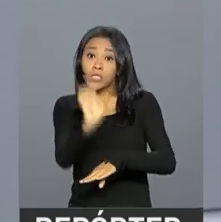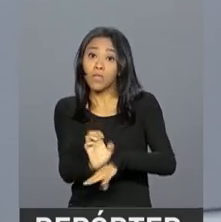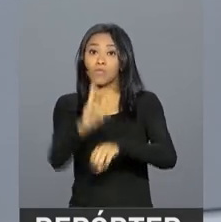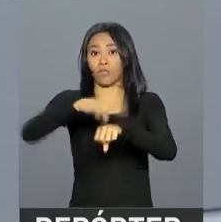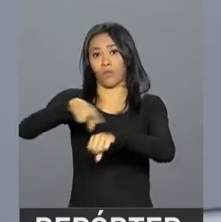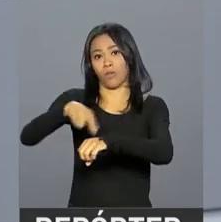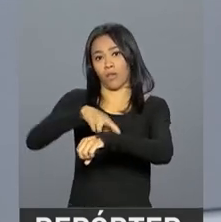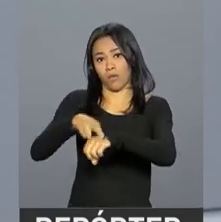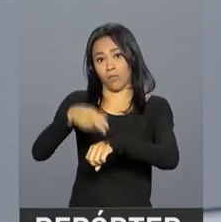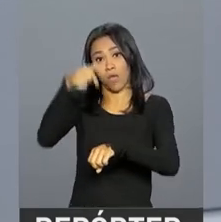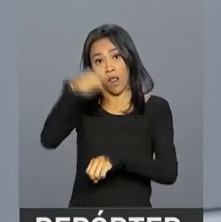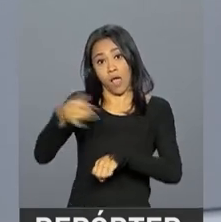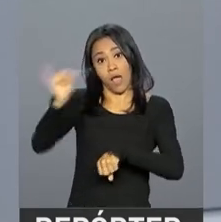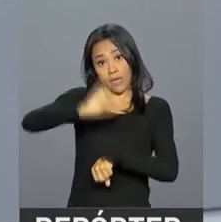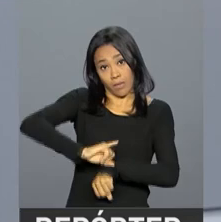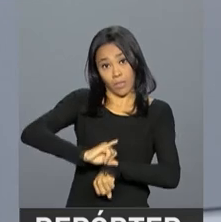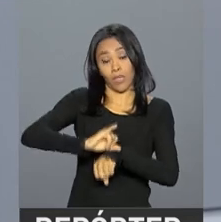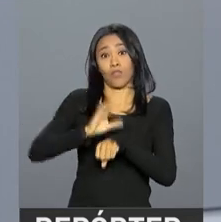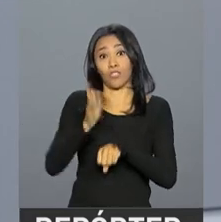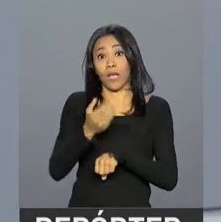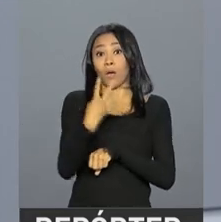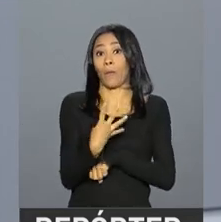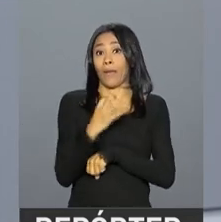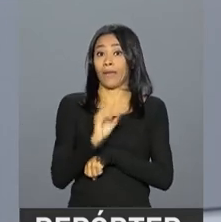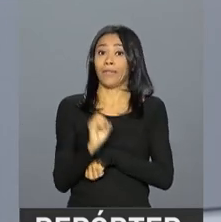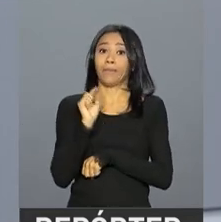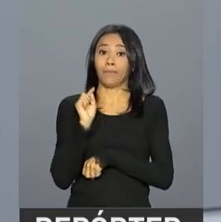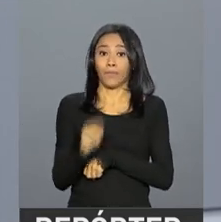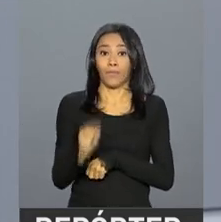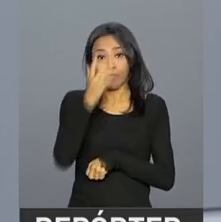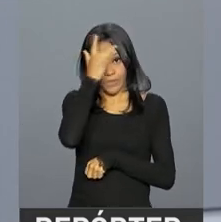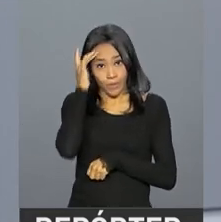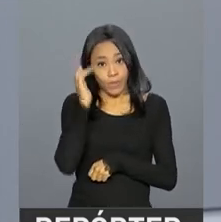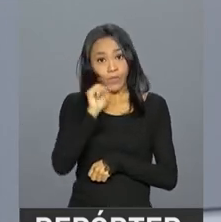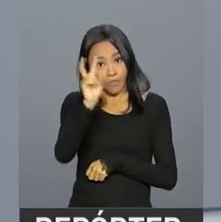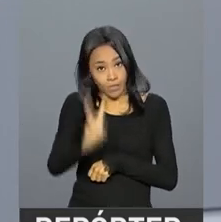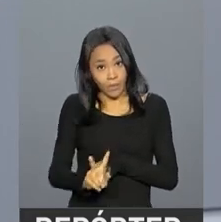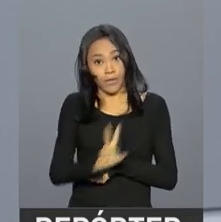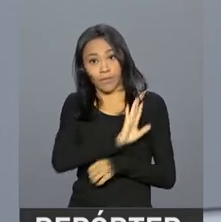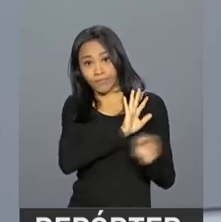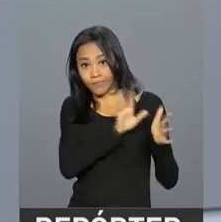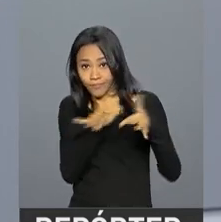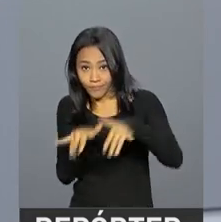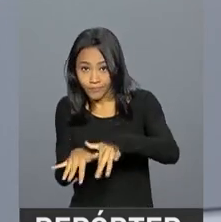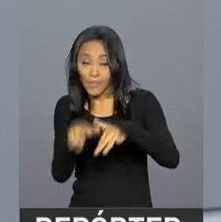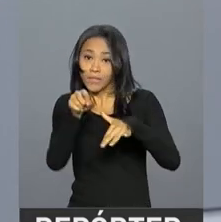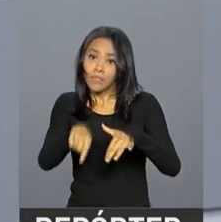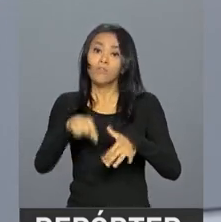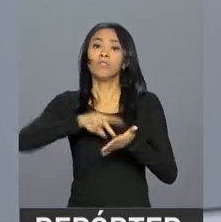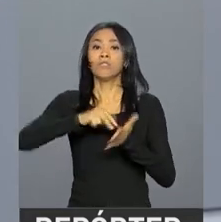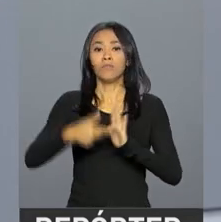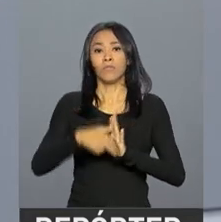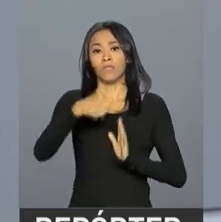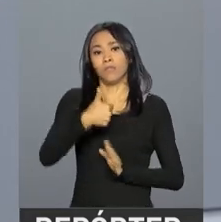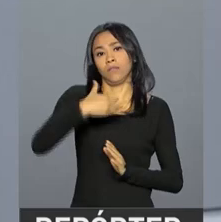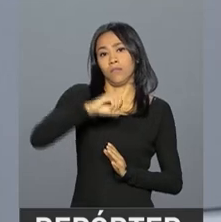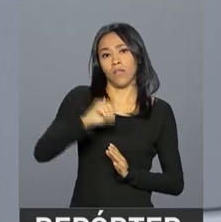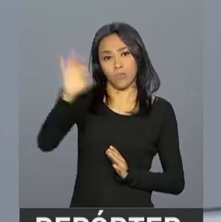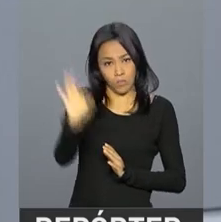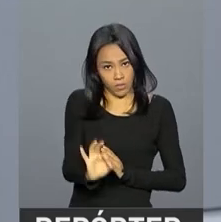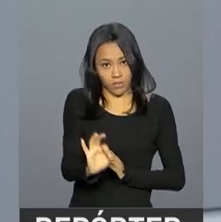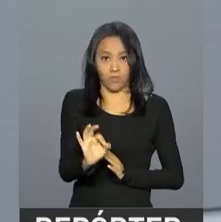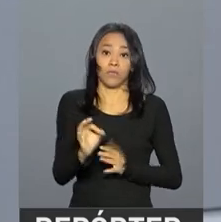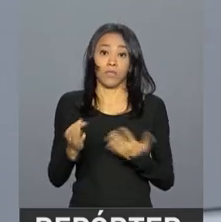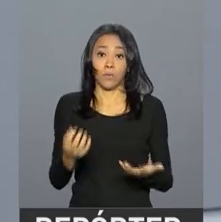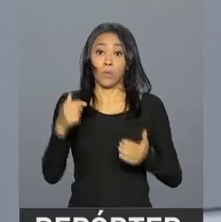Vista, a capital do estado já abriga 40 mil imigrantes da Venezuela, o que corresponde a mais de 10% da população. No